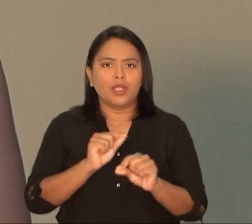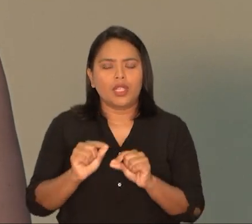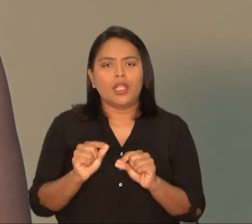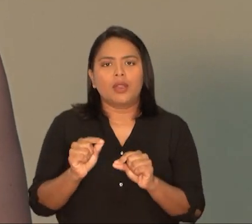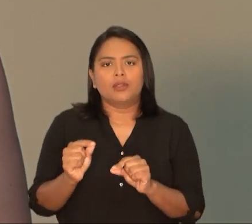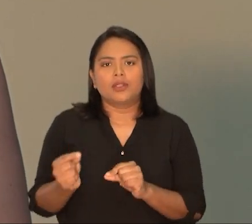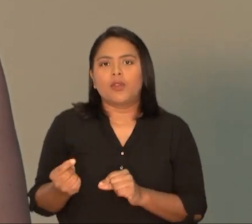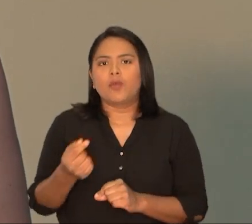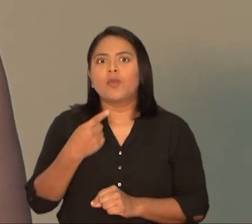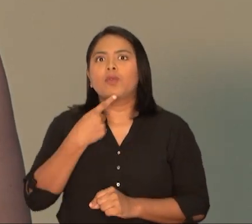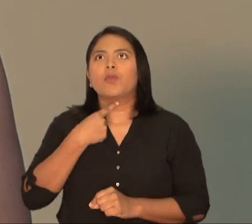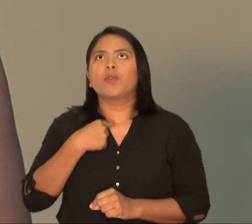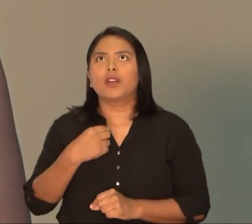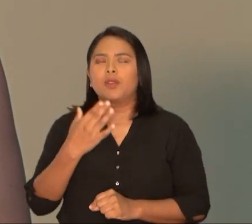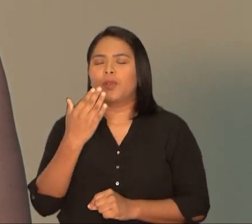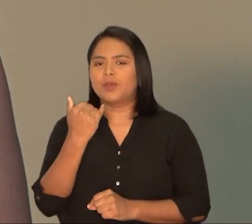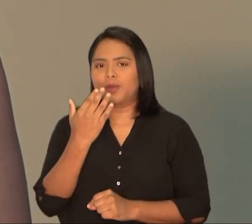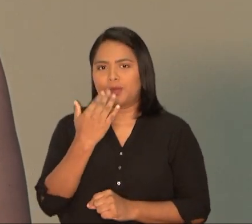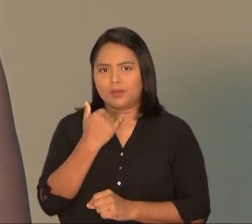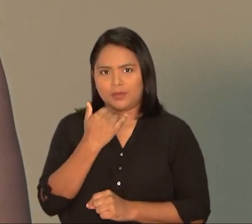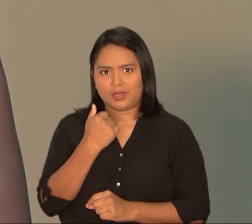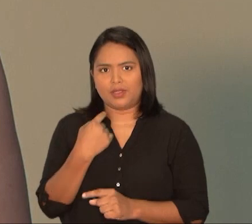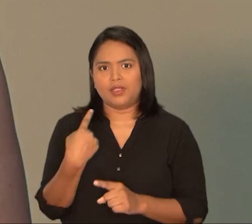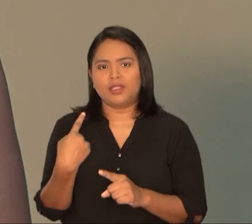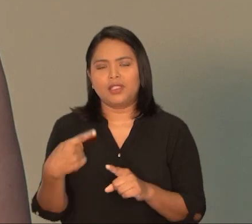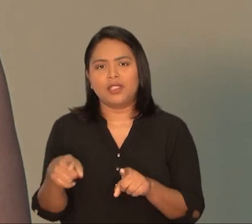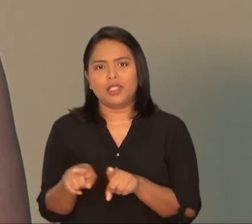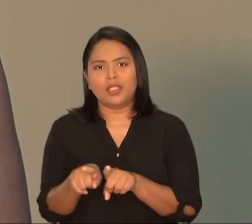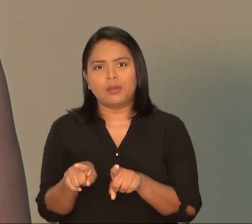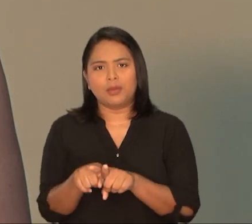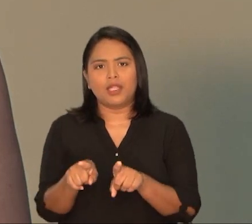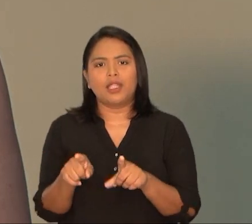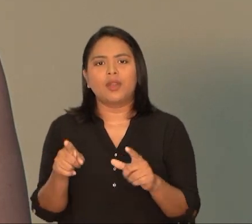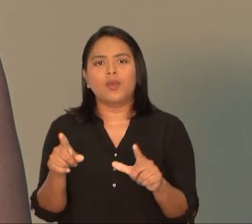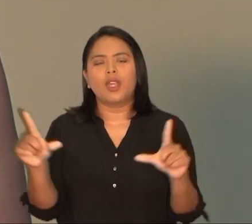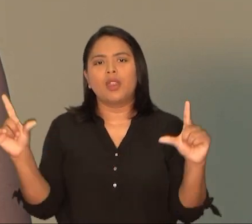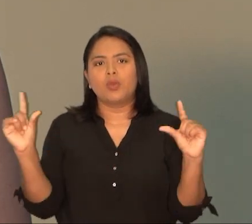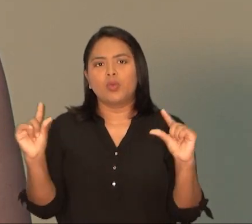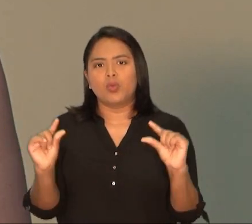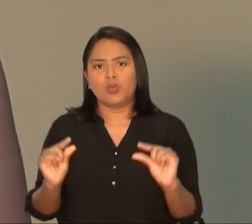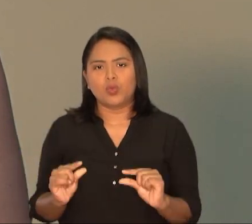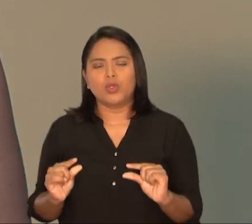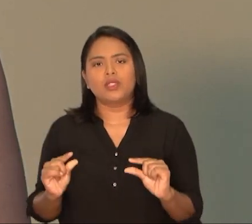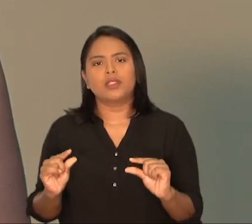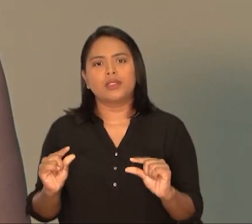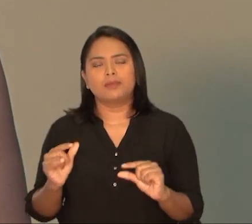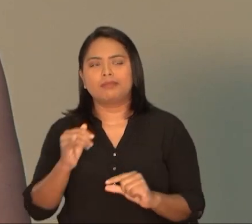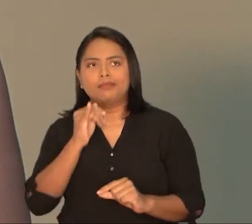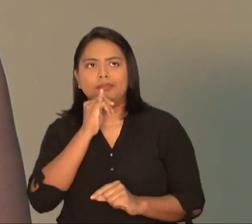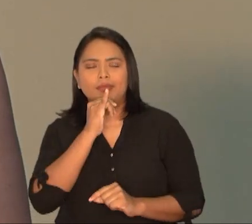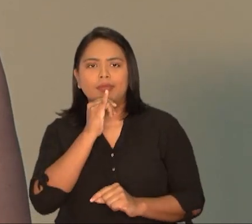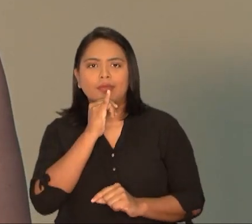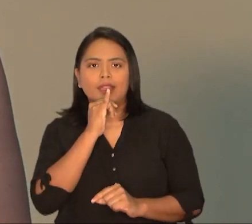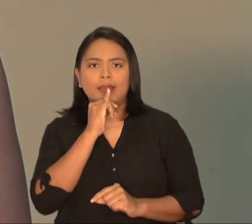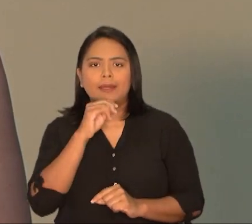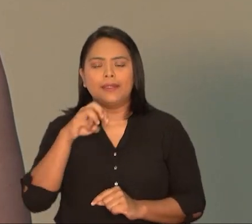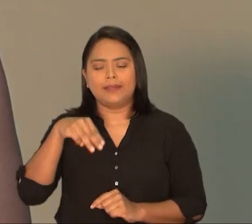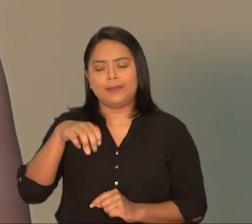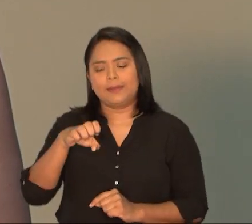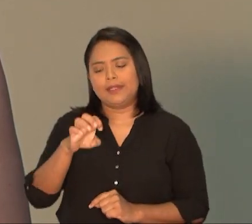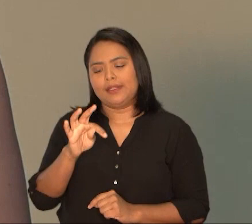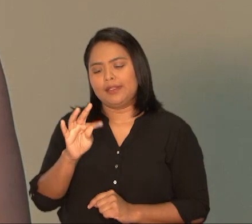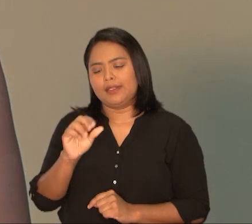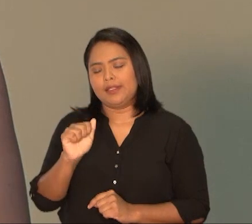voraz e também diminui muito o metabolismo, né? O metabolismo tanto de pessoas que tomam remédio